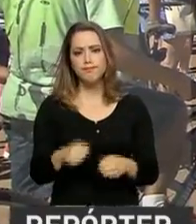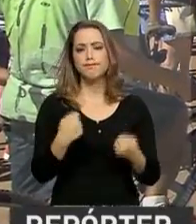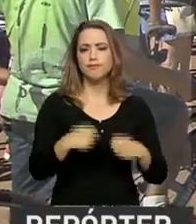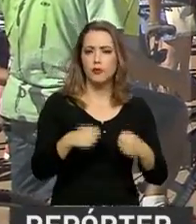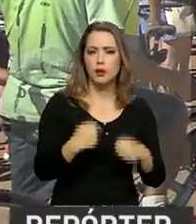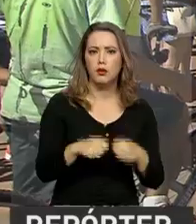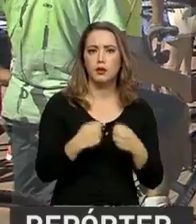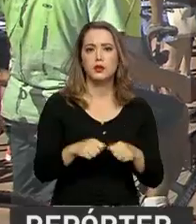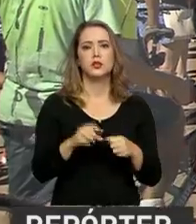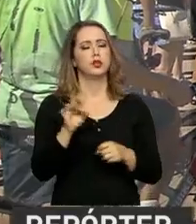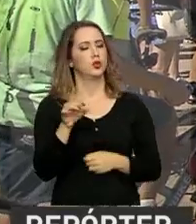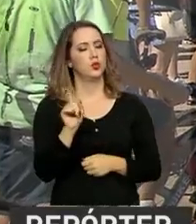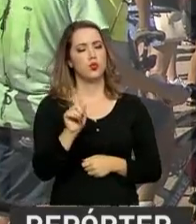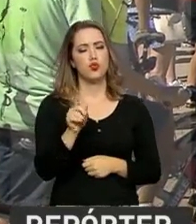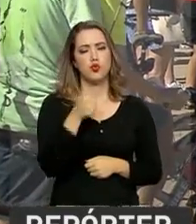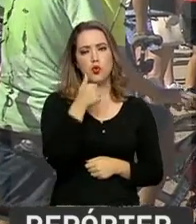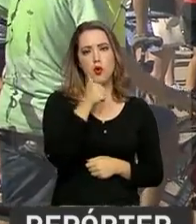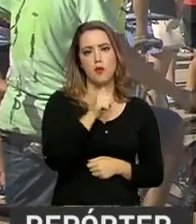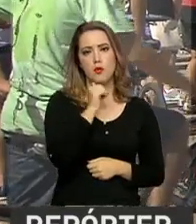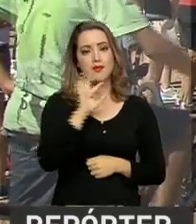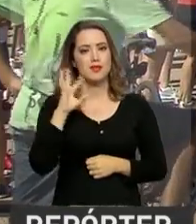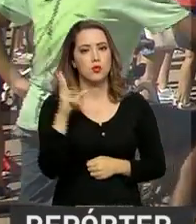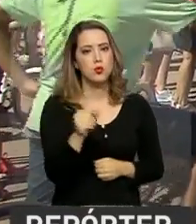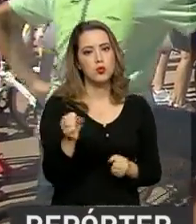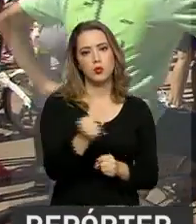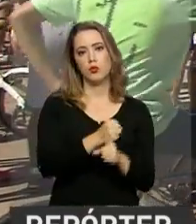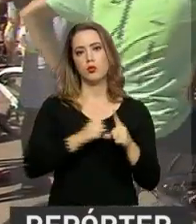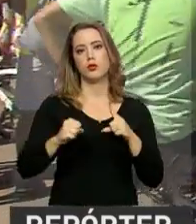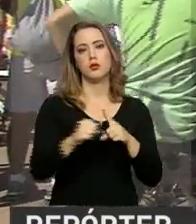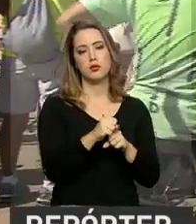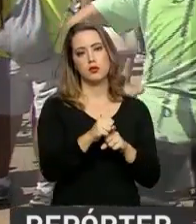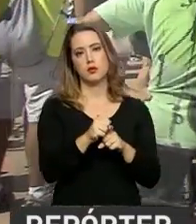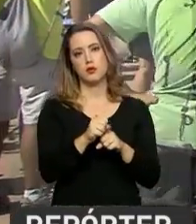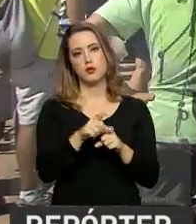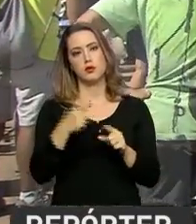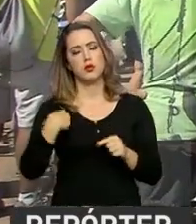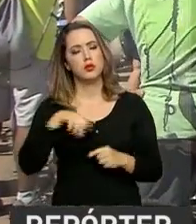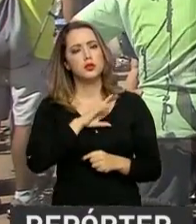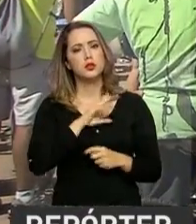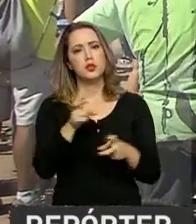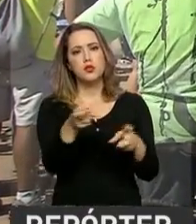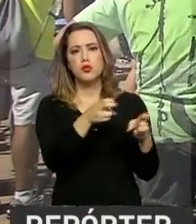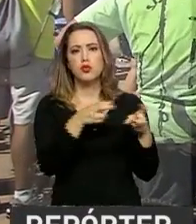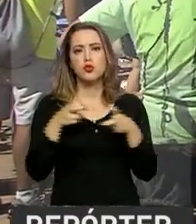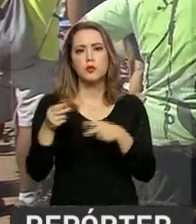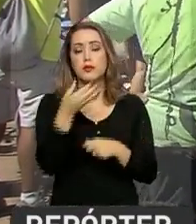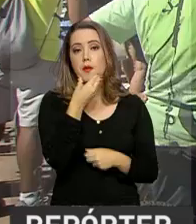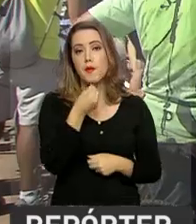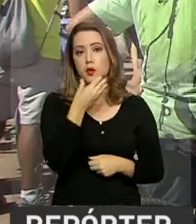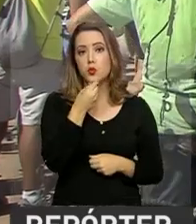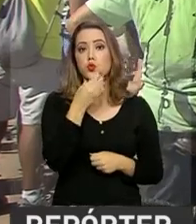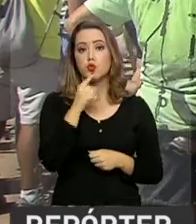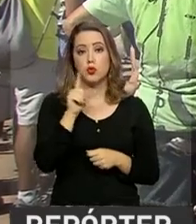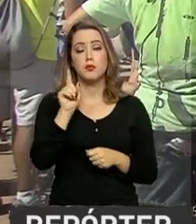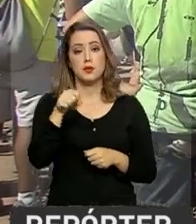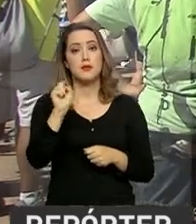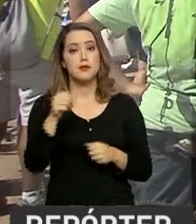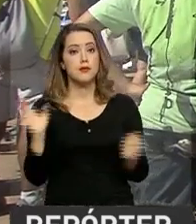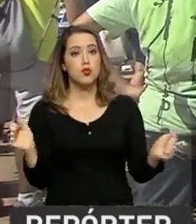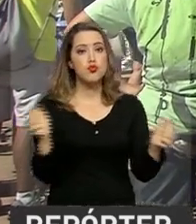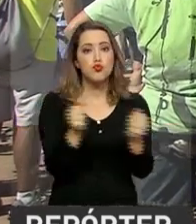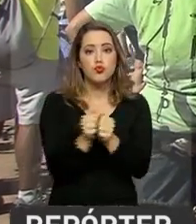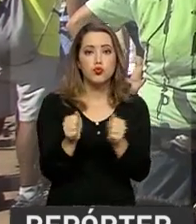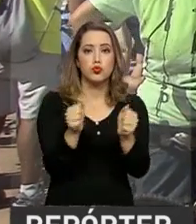é não só da mulher mas é da da sociedade e a gente percebe que hoje os homens estão muito junto com a gente também